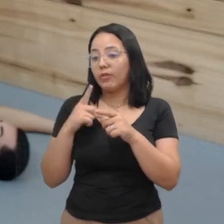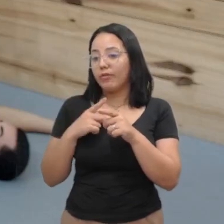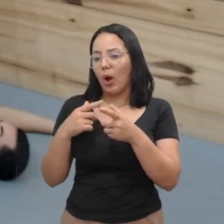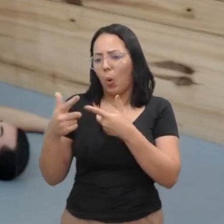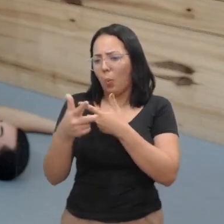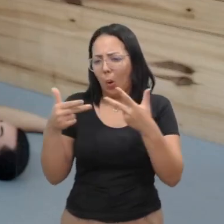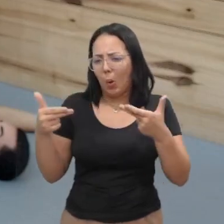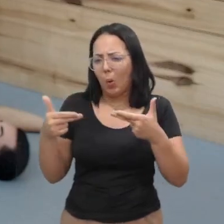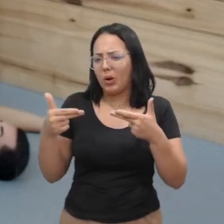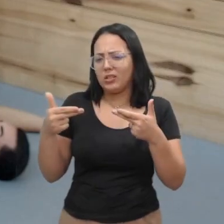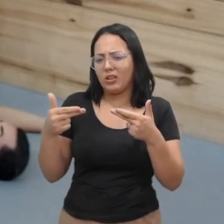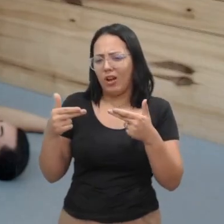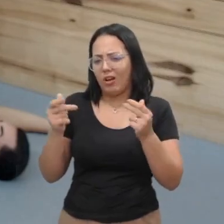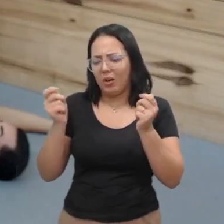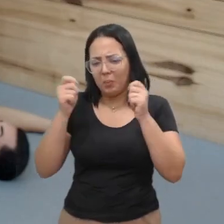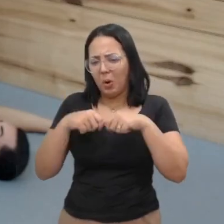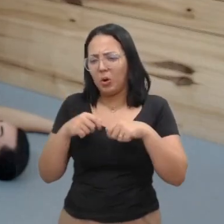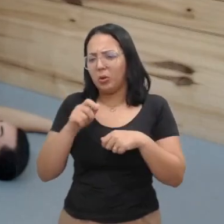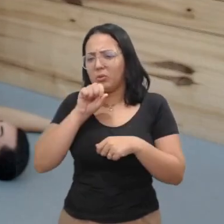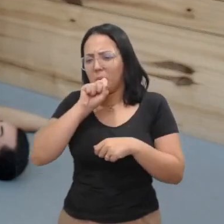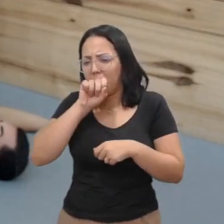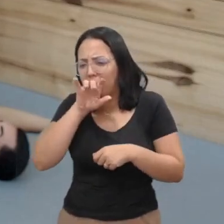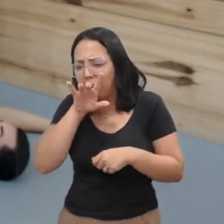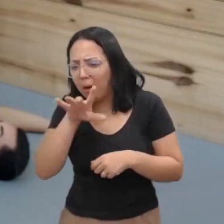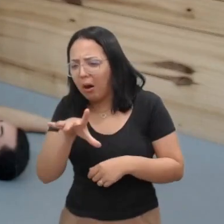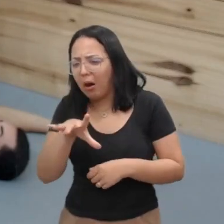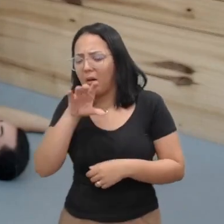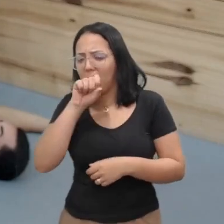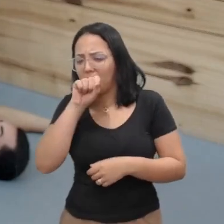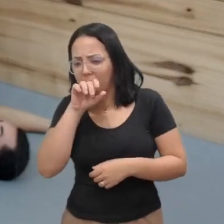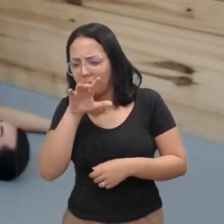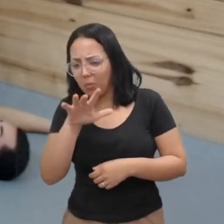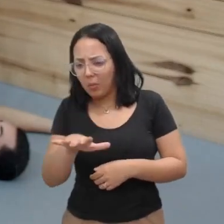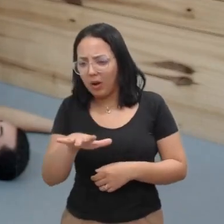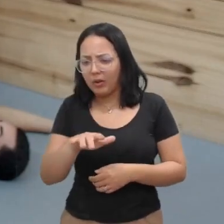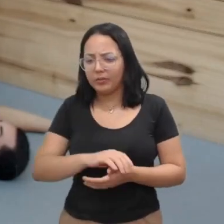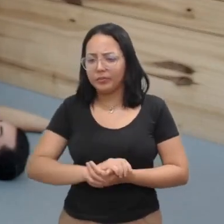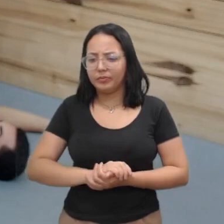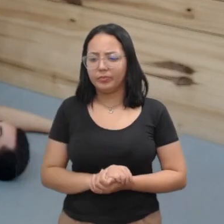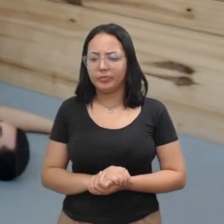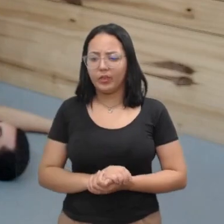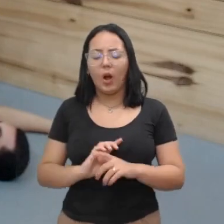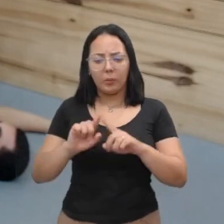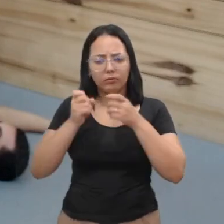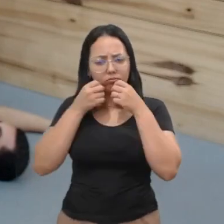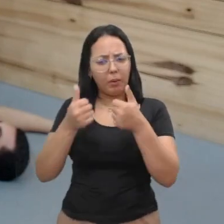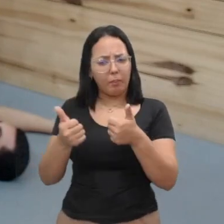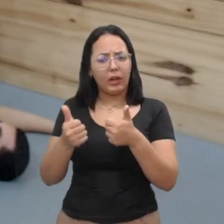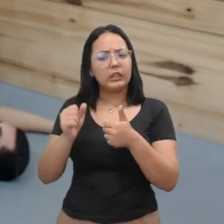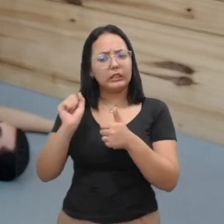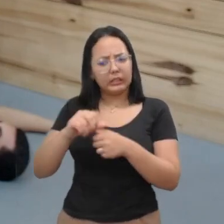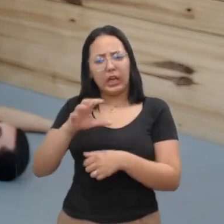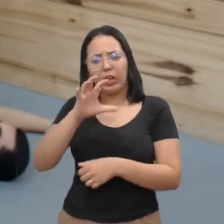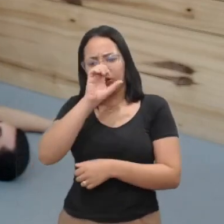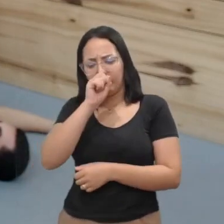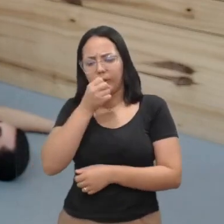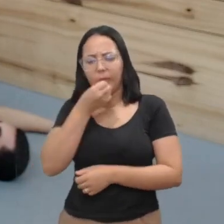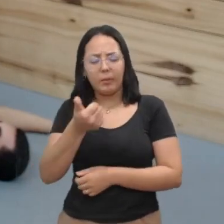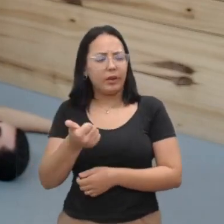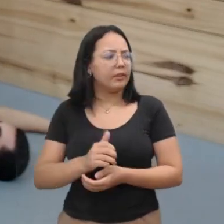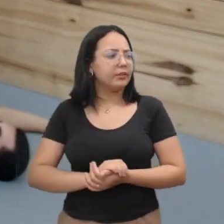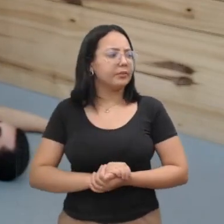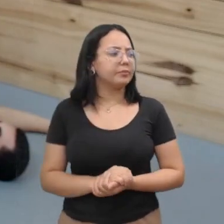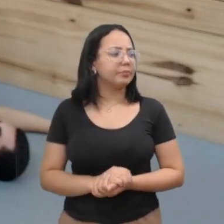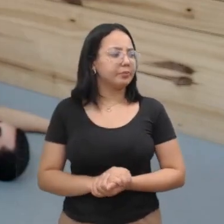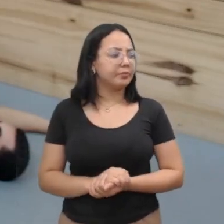alguma secreção, né, por parte da situação dele, que ele está passando ali, mas ele está bem, ele está respirando tudinho.